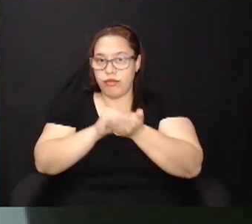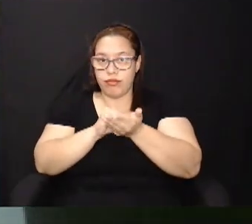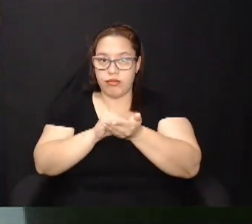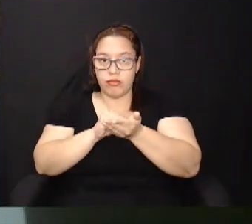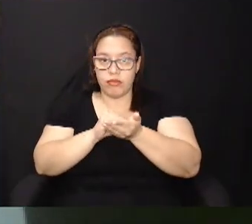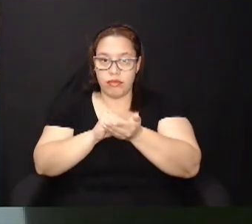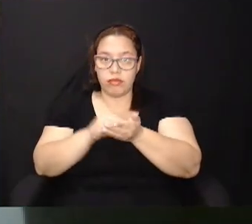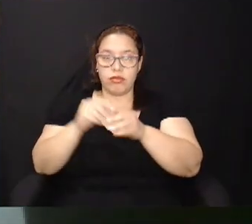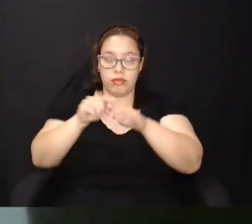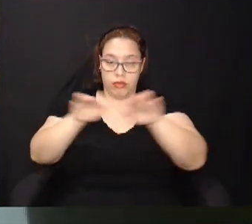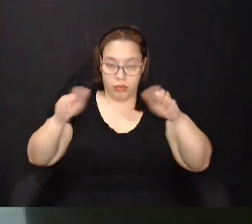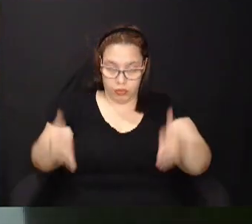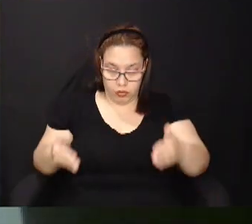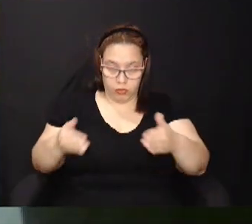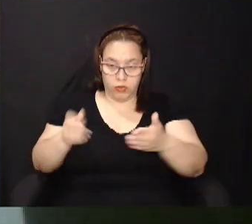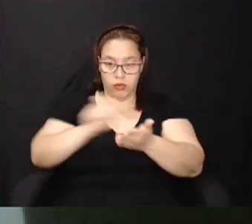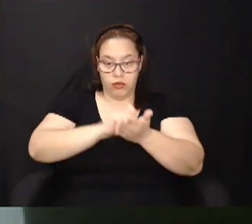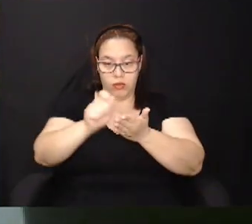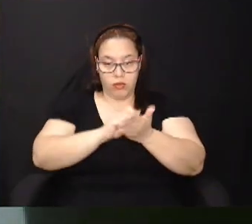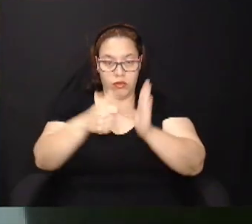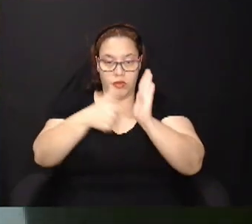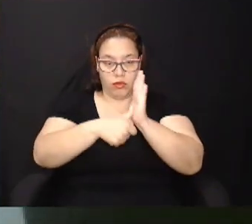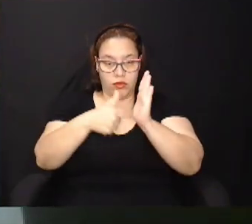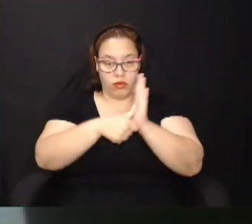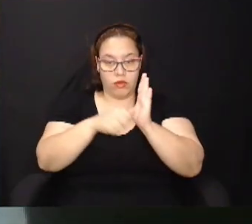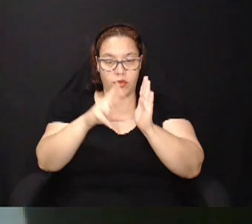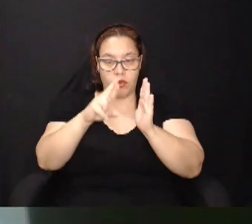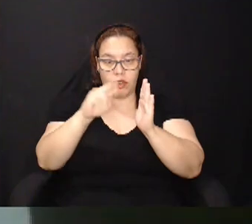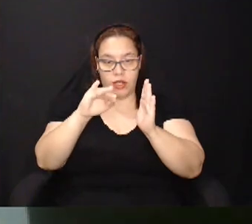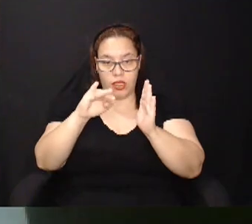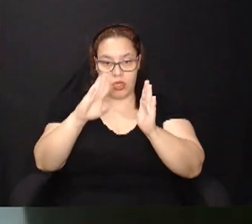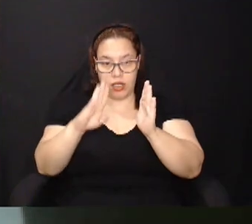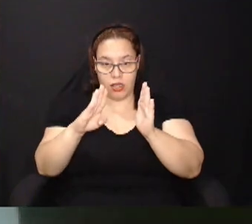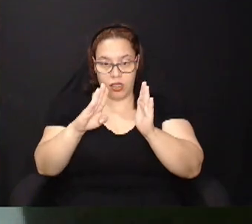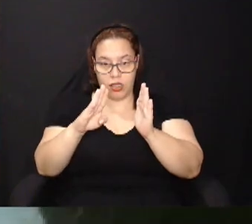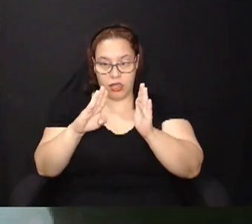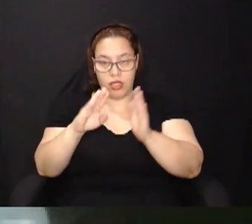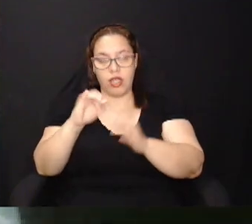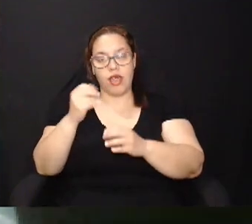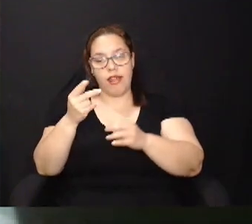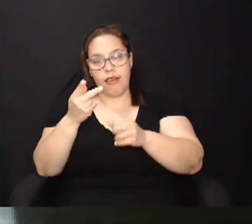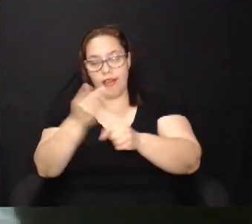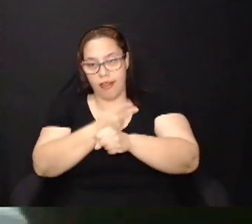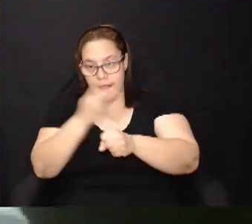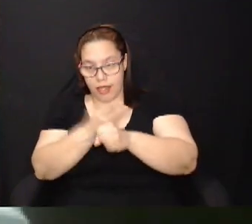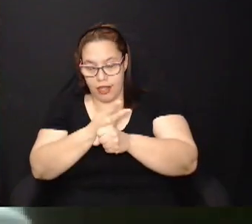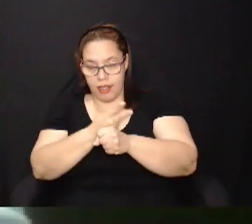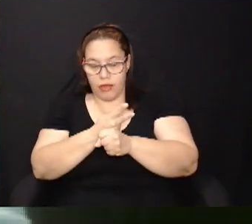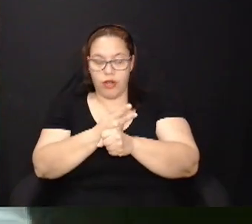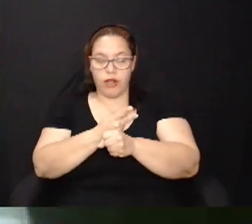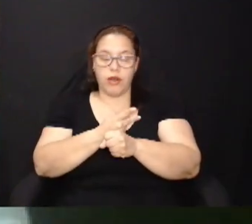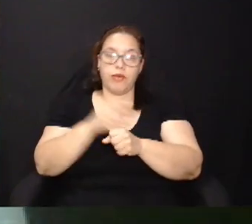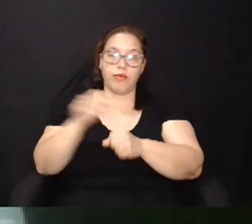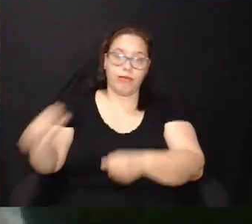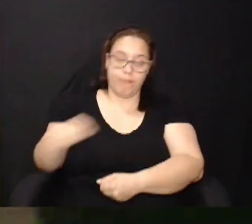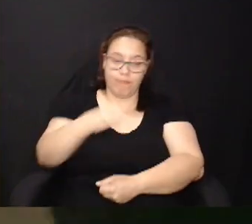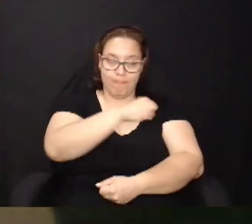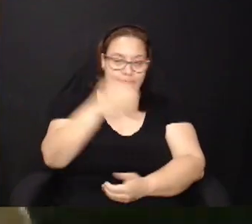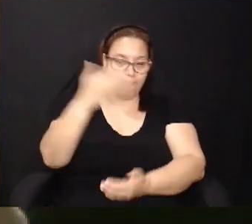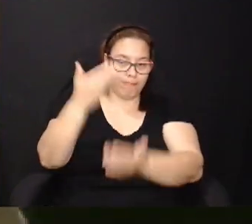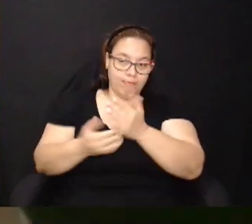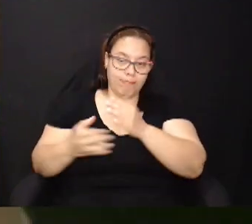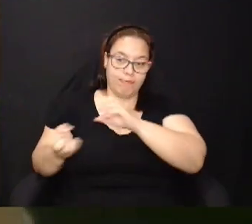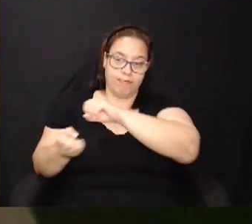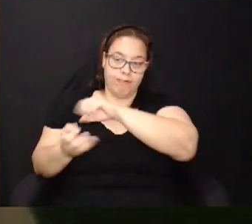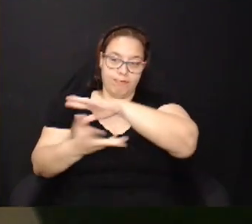aérea preencher um documento chamado RIB, que é o Registro de Irregularidade de Bagagem. Se a sua mala foi perdida em voo nacional, a companhia tem 7